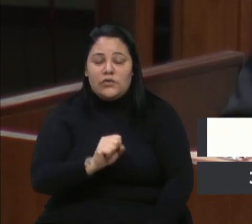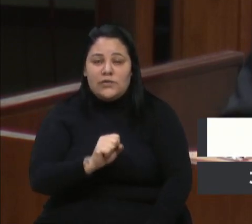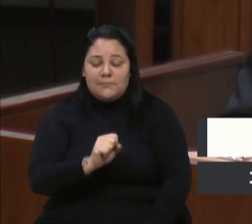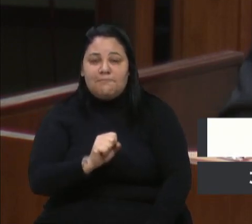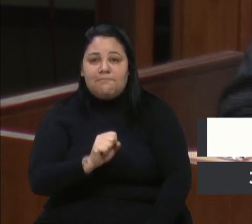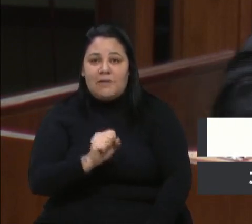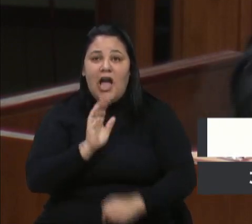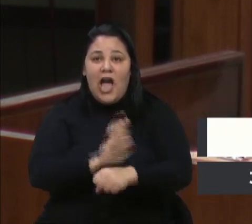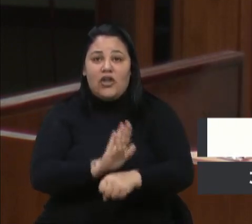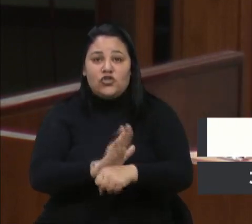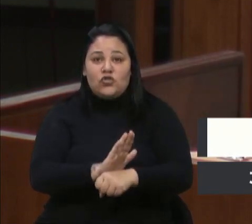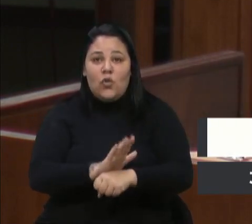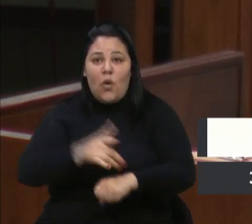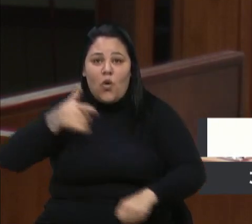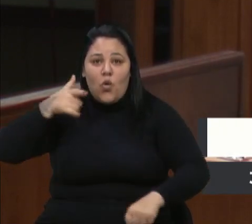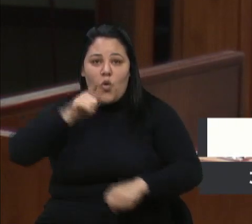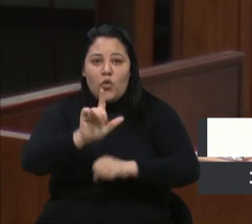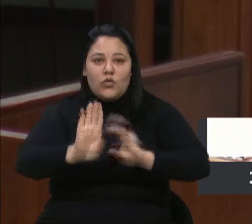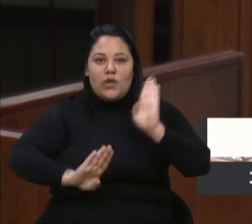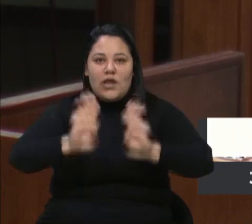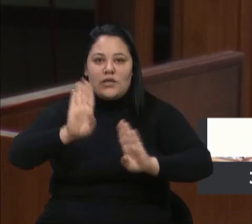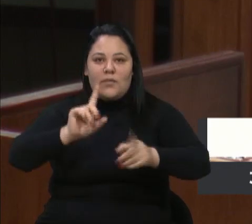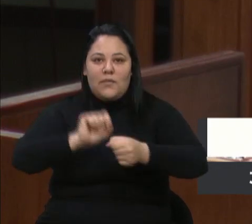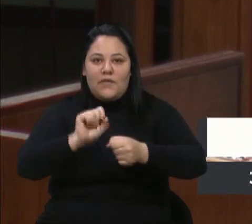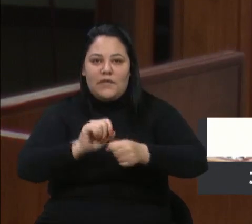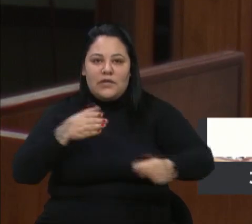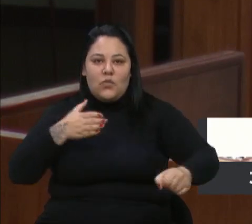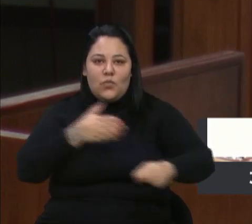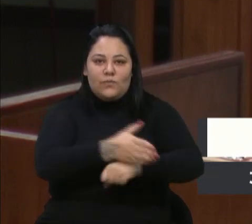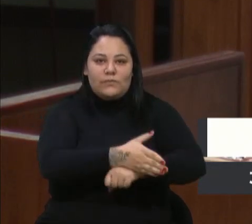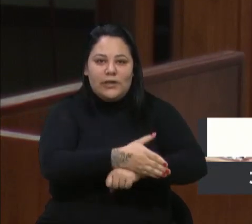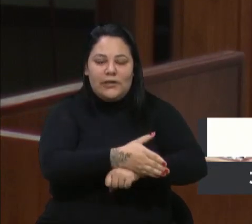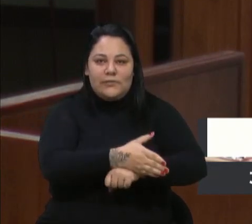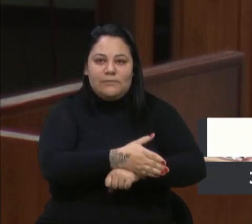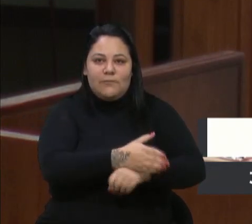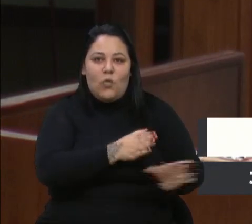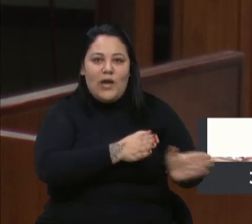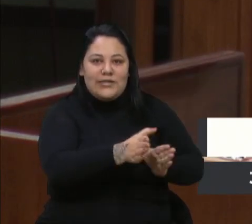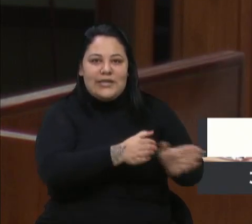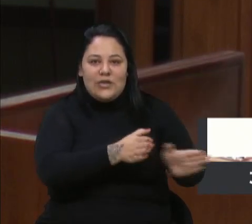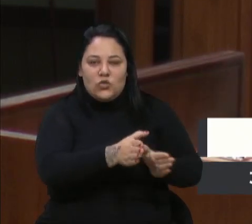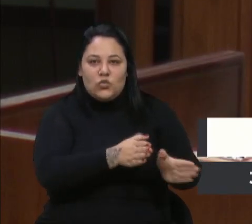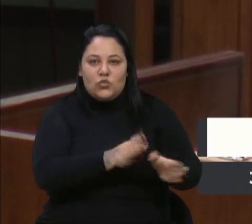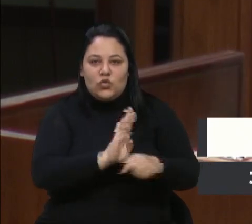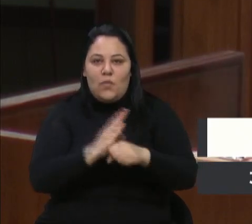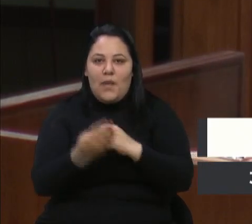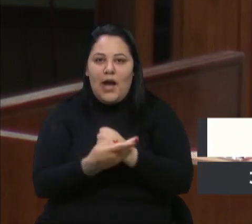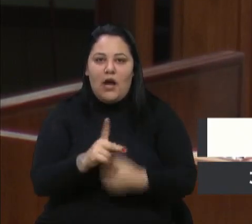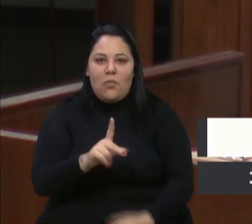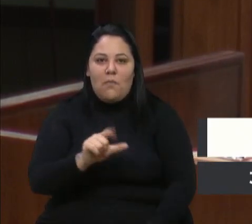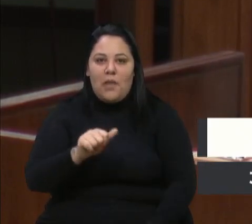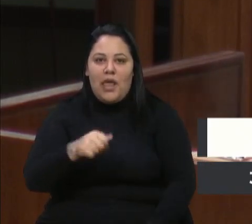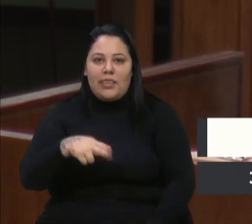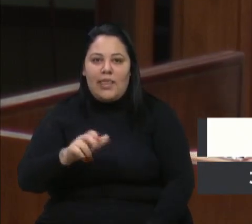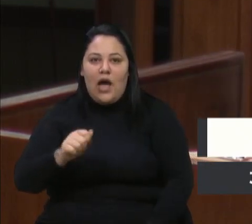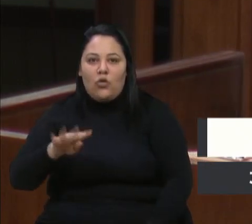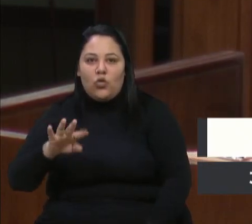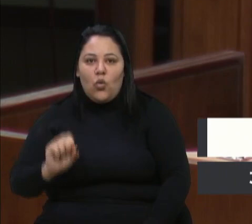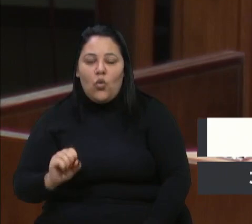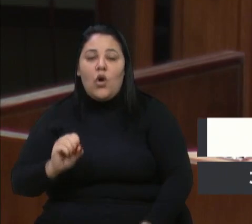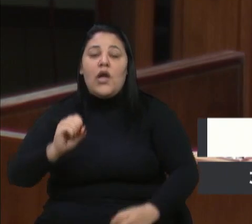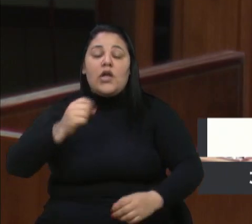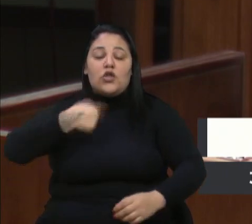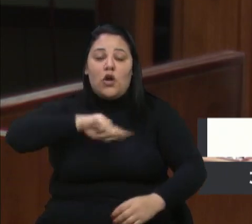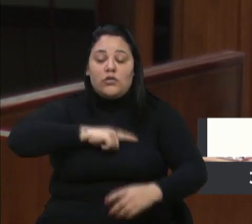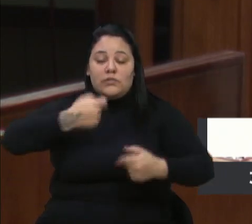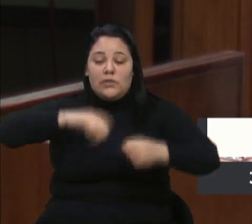4.729.379,03, ganhou a licitação para fazer o acesso do bairro Planalto. E nós temos que reconhecer aqui o trabalho,